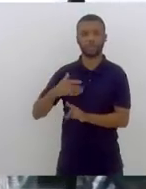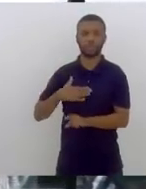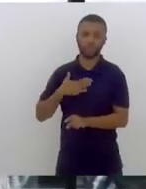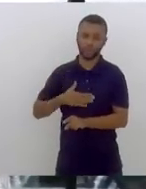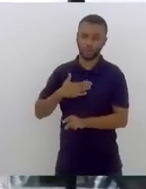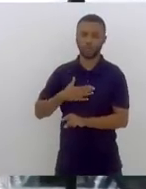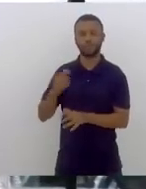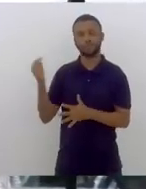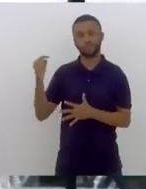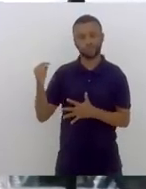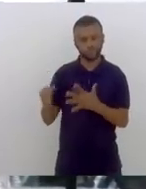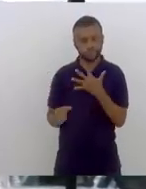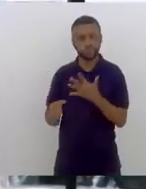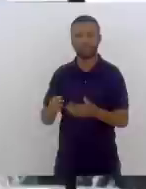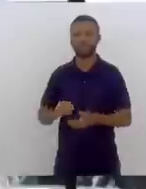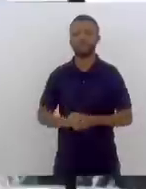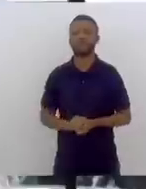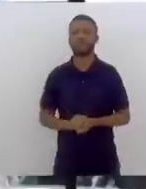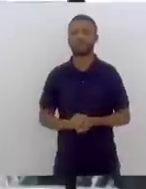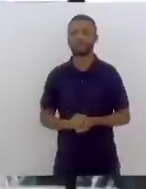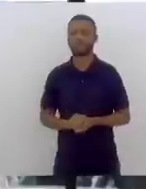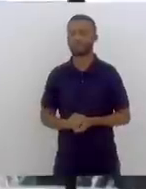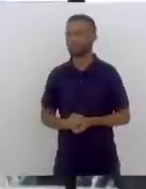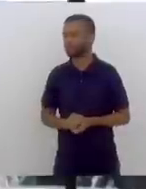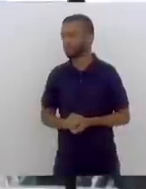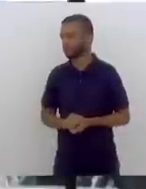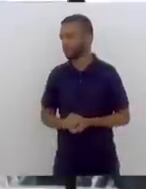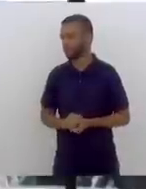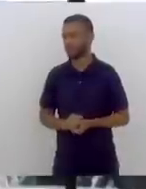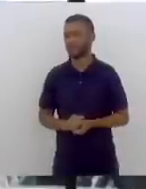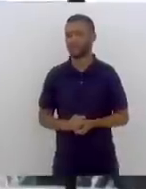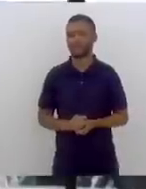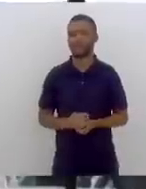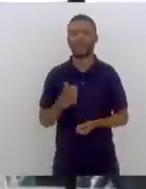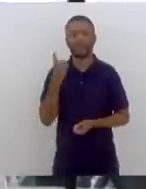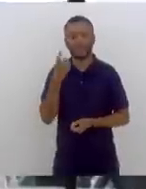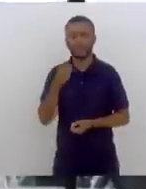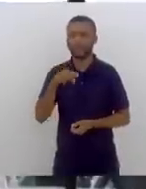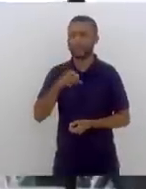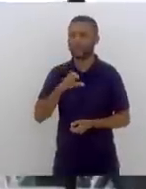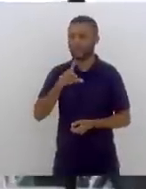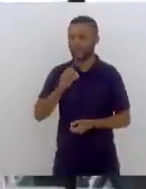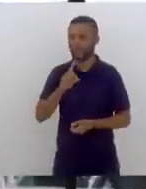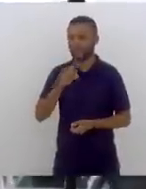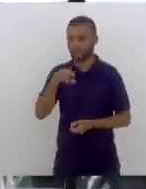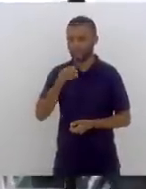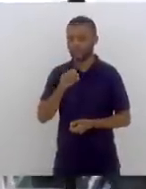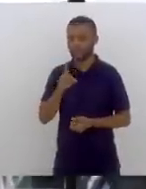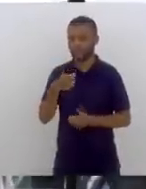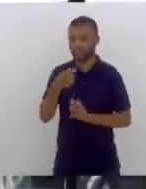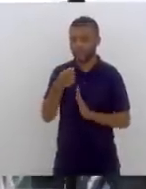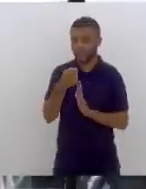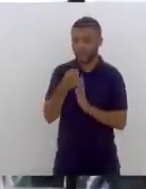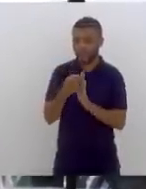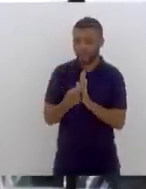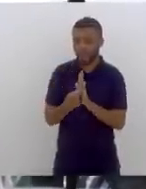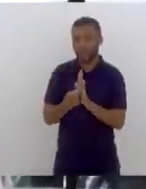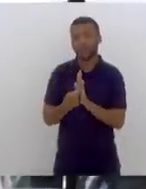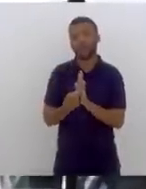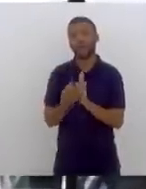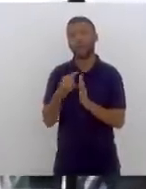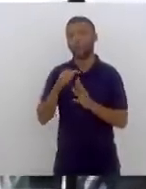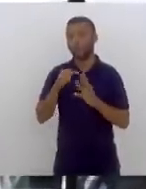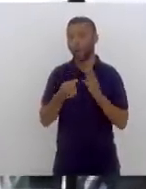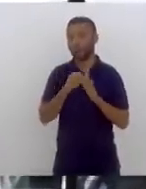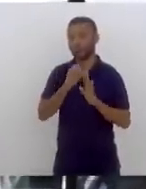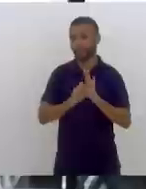ilegalidades o deputado Marcelo Dino fez quatro ofícios Deputado encaminhar nossa